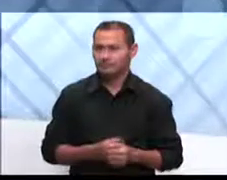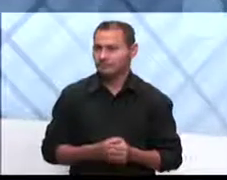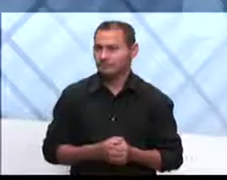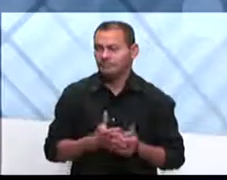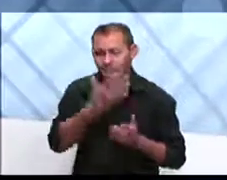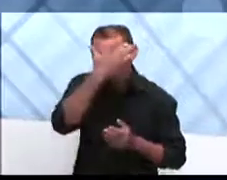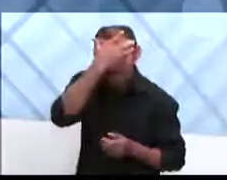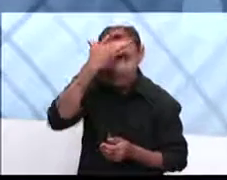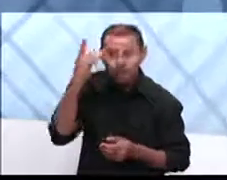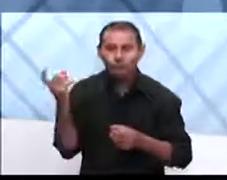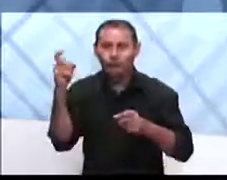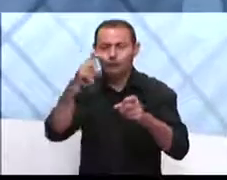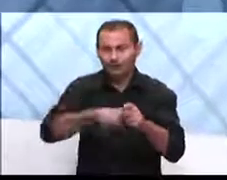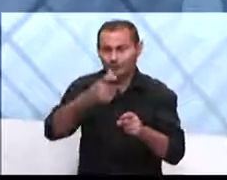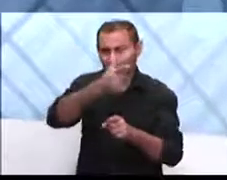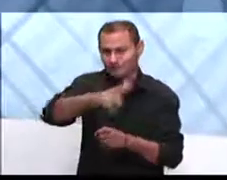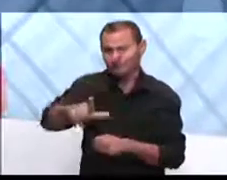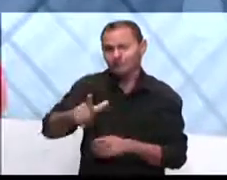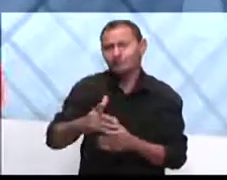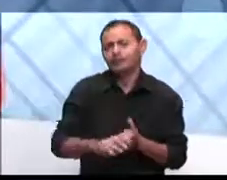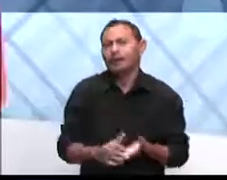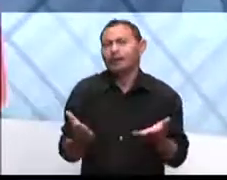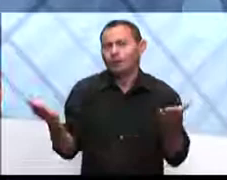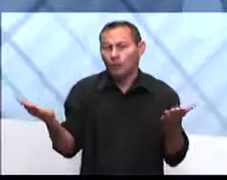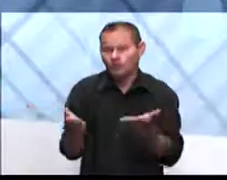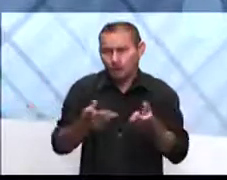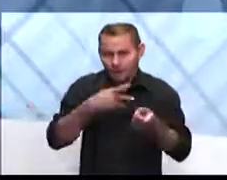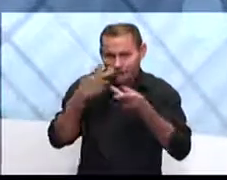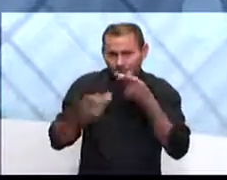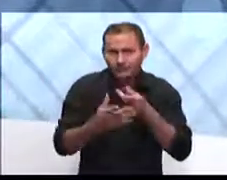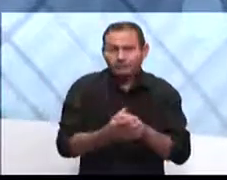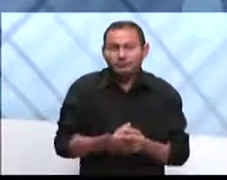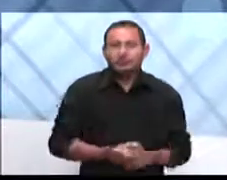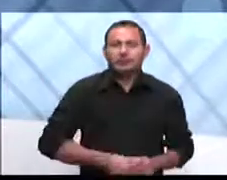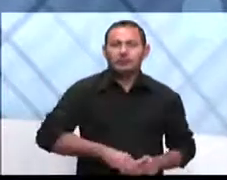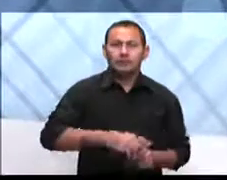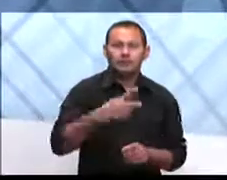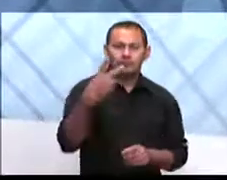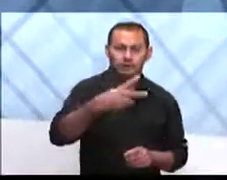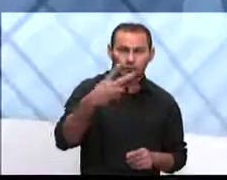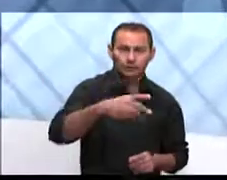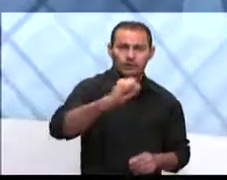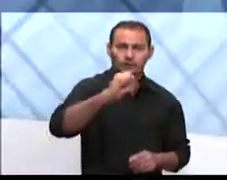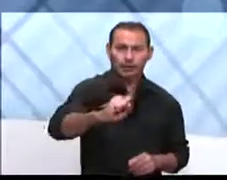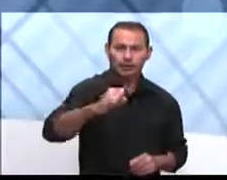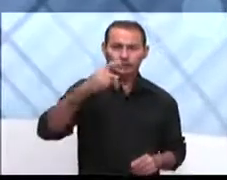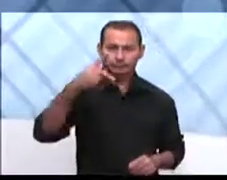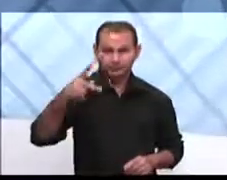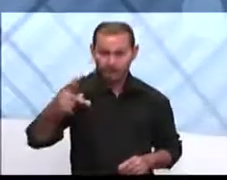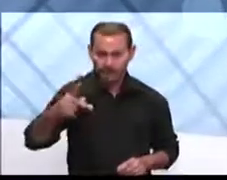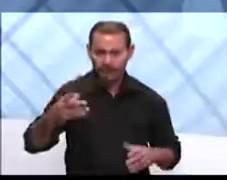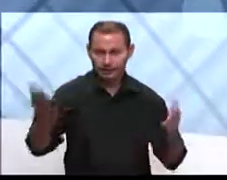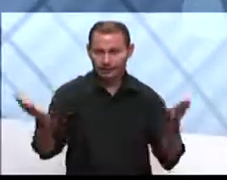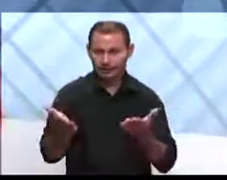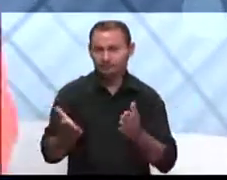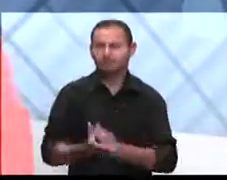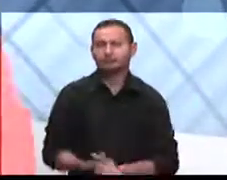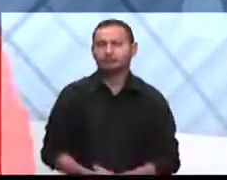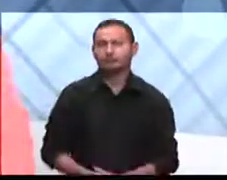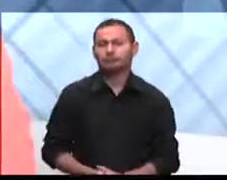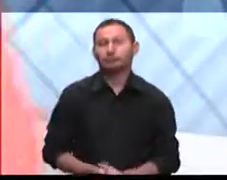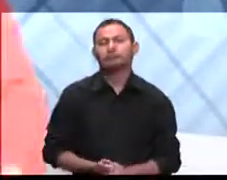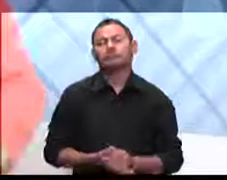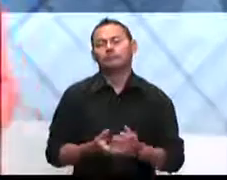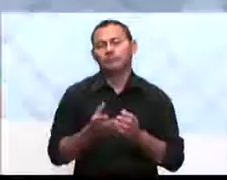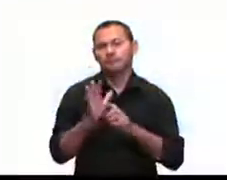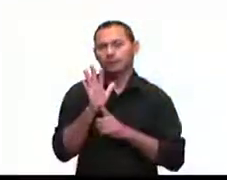E aí, pessoal, voltando então, né? Então, vamos falar aí sobre a nossa segunda situação problema. E aí,